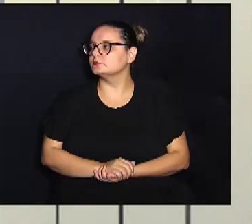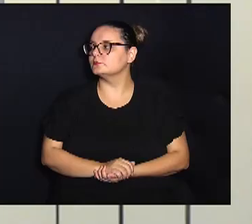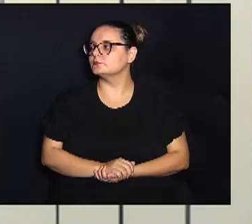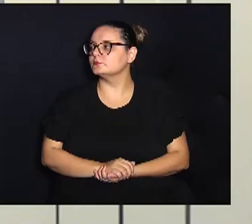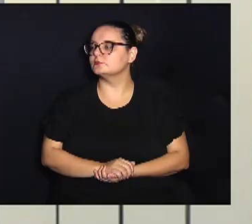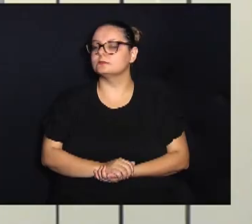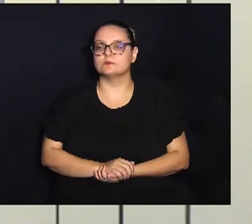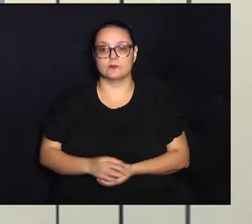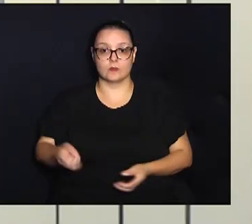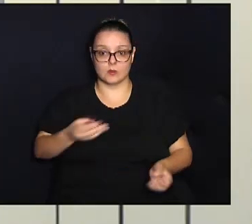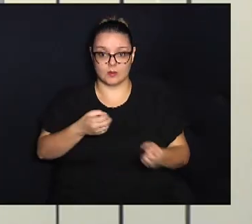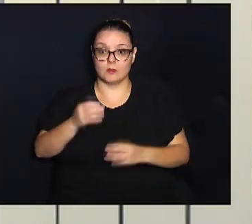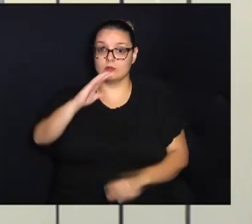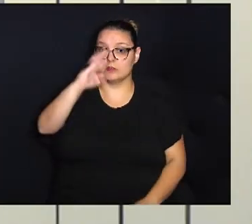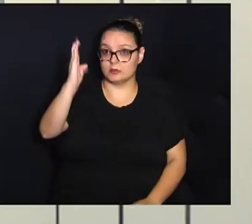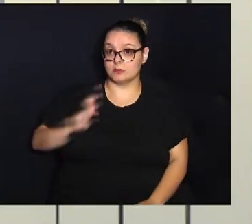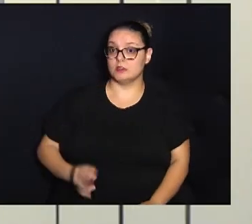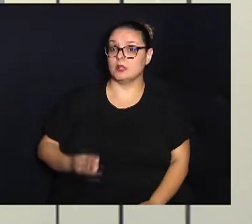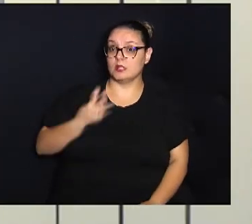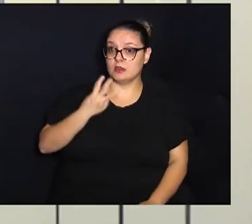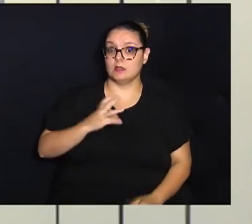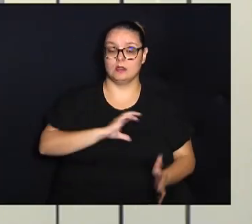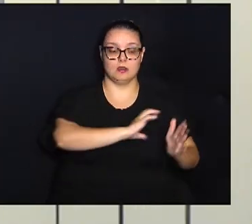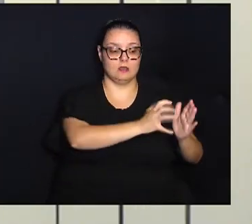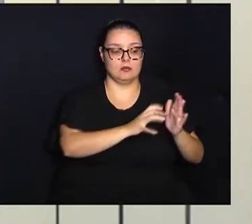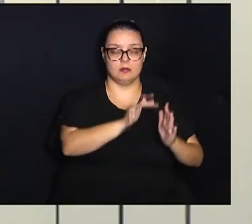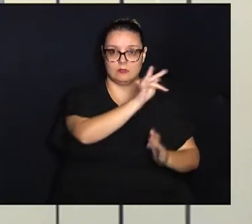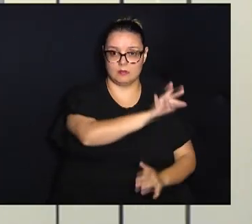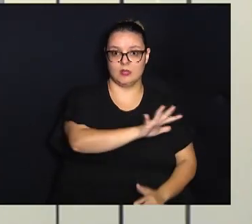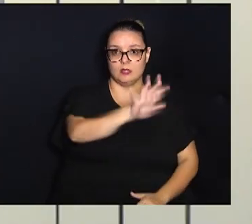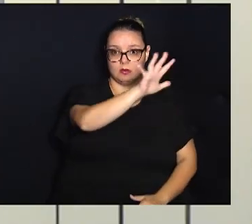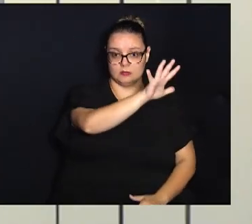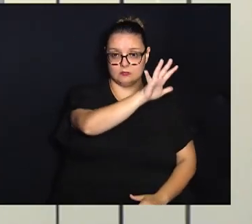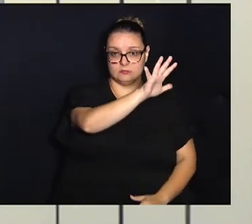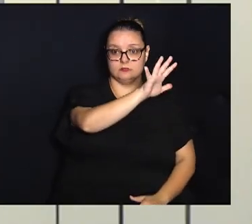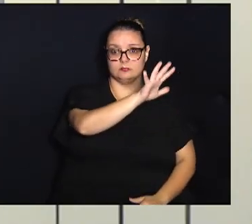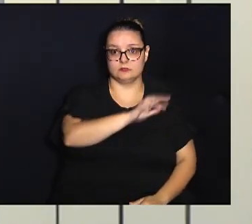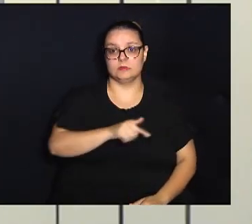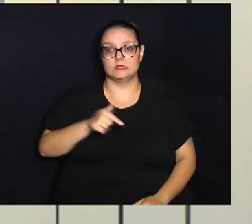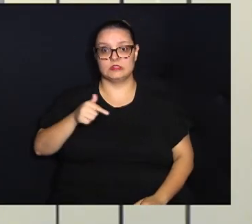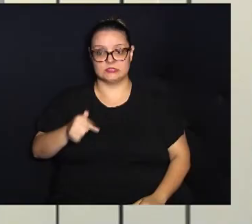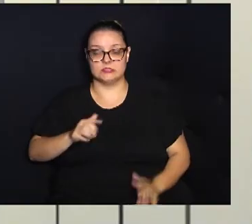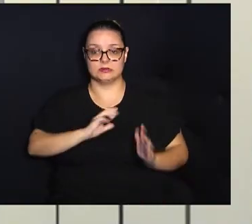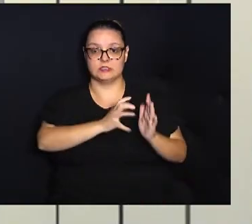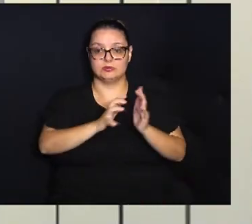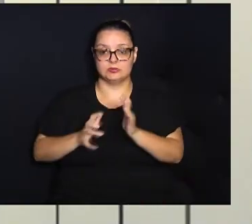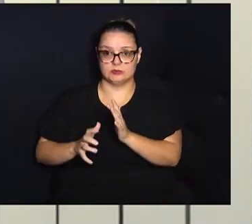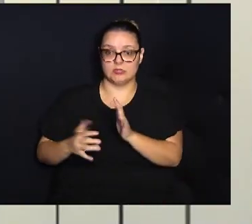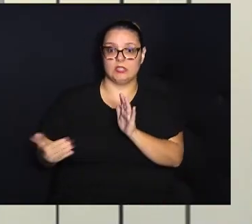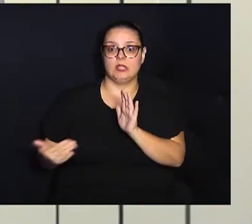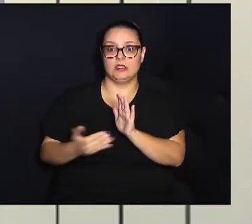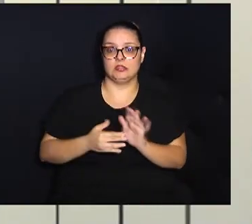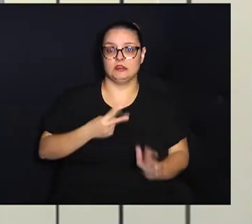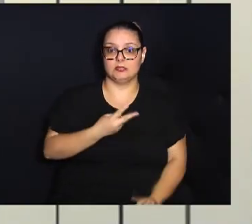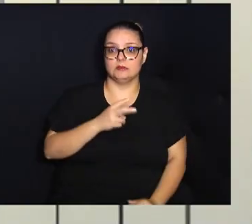Atualmente, o Brasil conta com 3 federações partidárias que abrangem 7 partidos com validade até